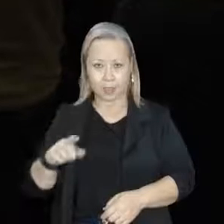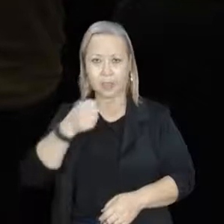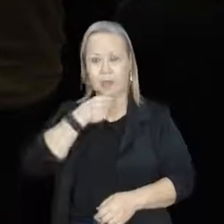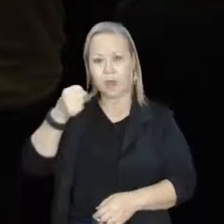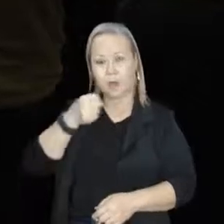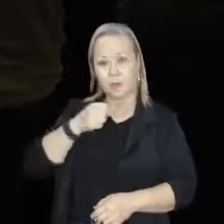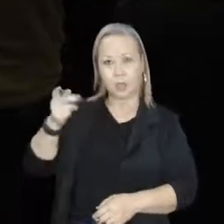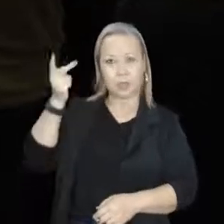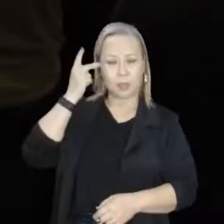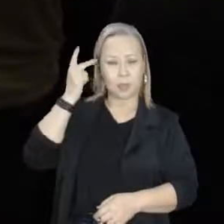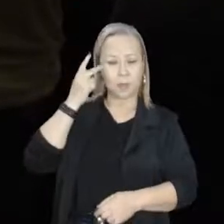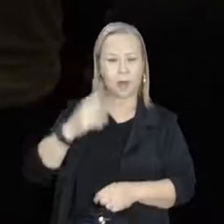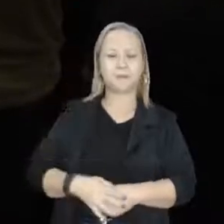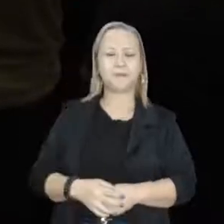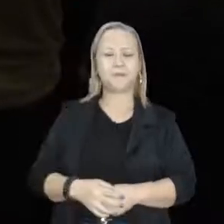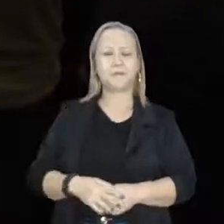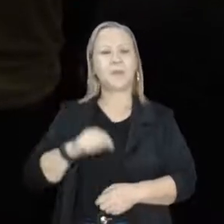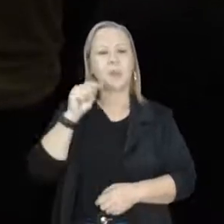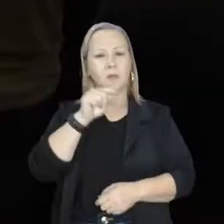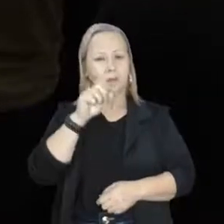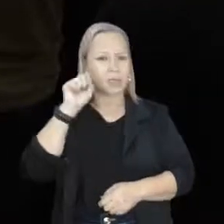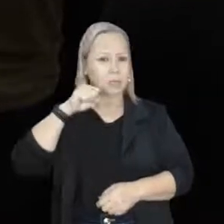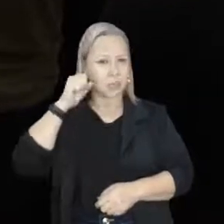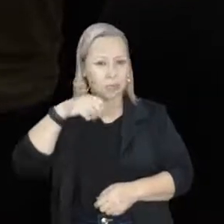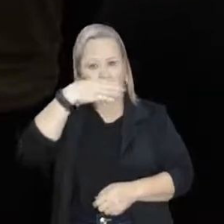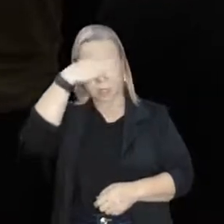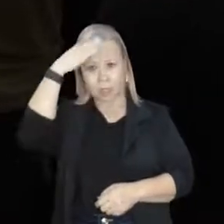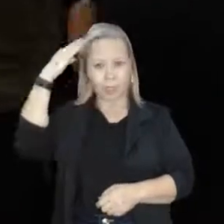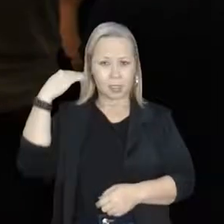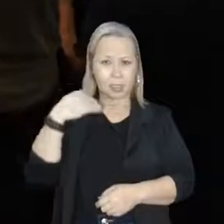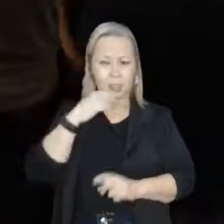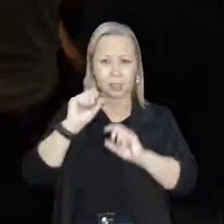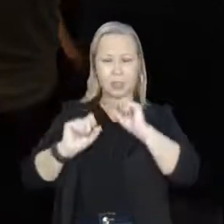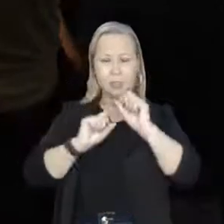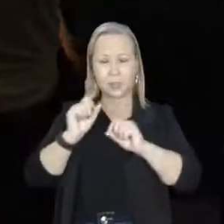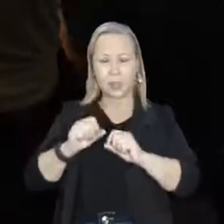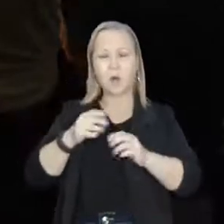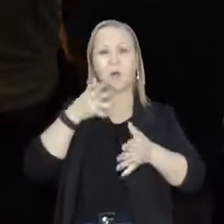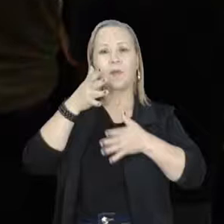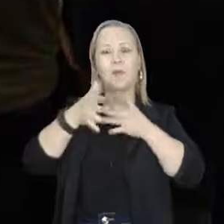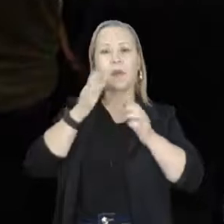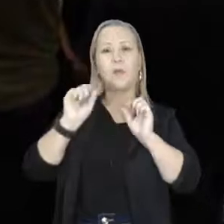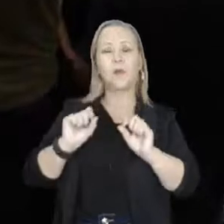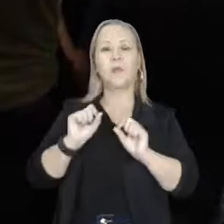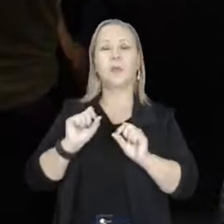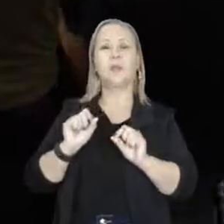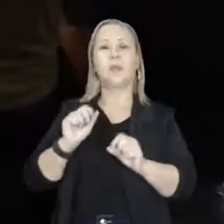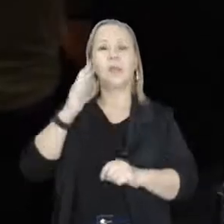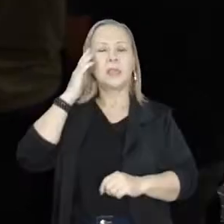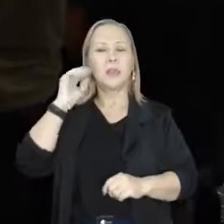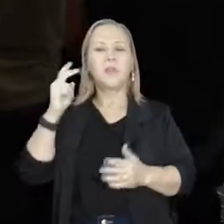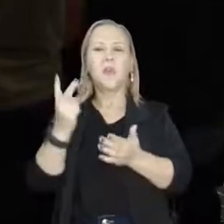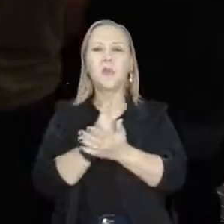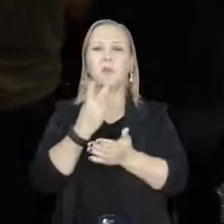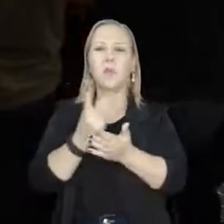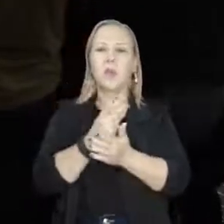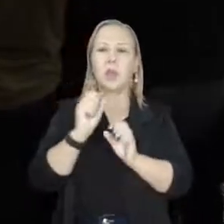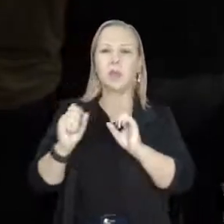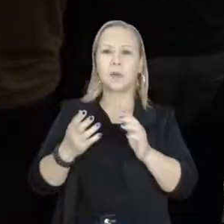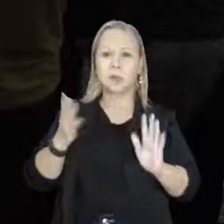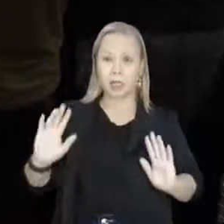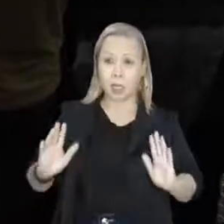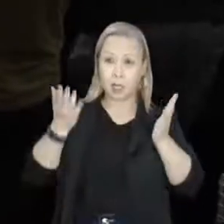enfática com relação à responsabilidade fiscal e disse em entrevistas que considera que foi um erro por parte da campanha do senhor fazer uma